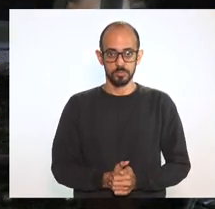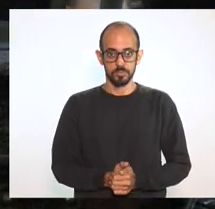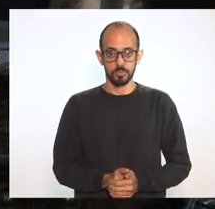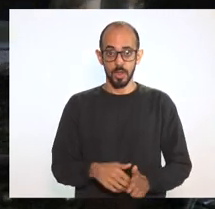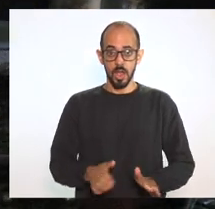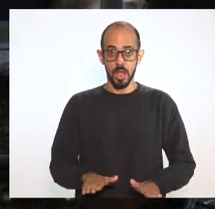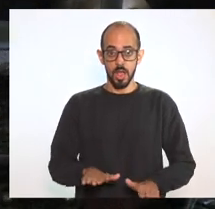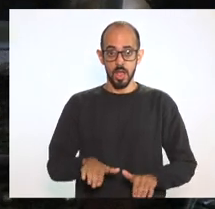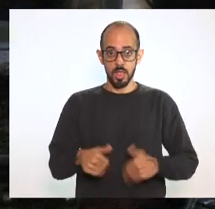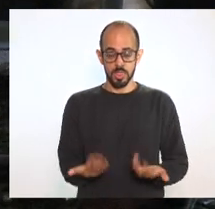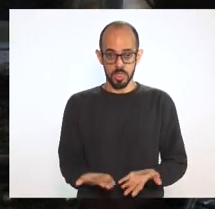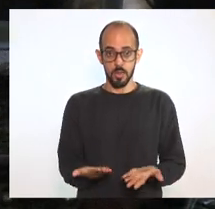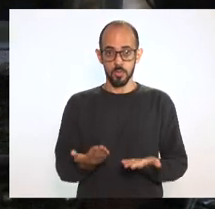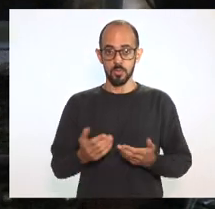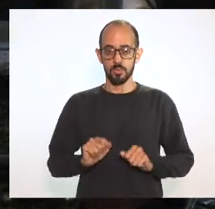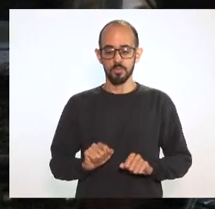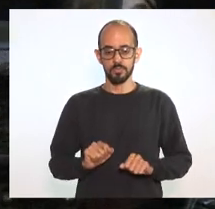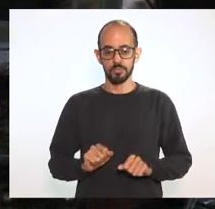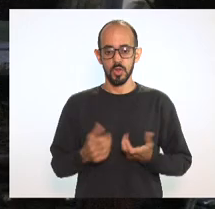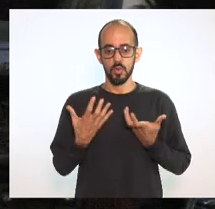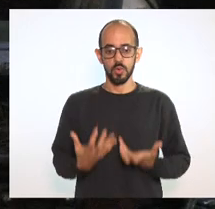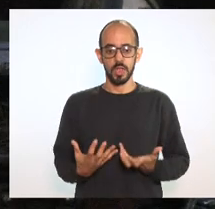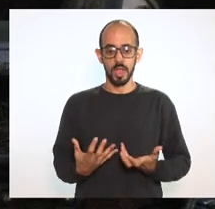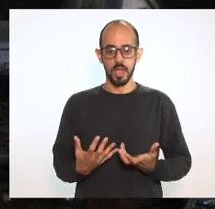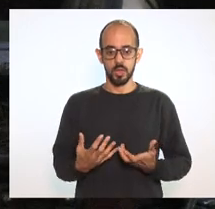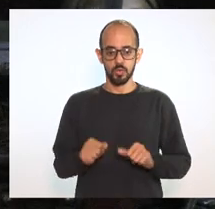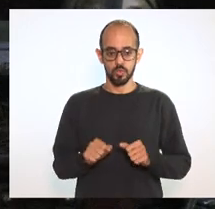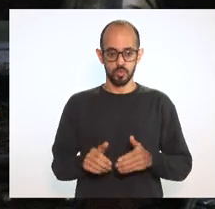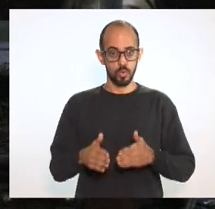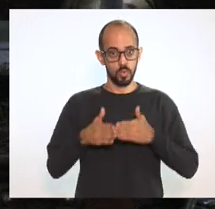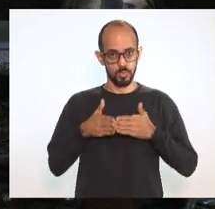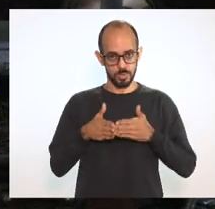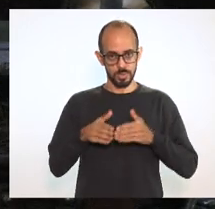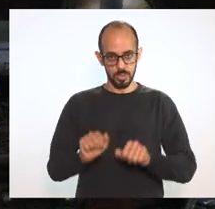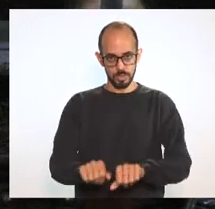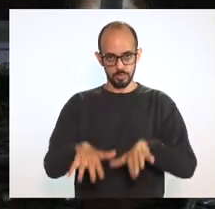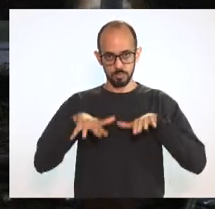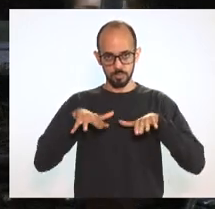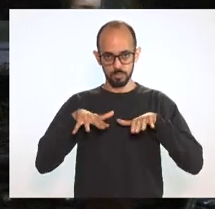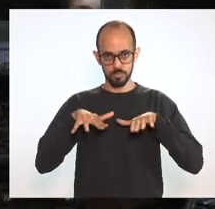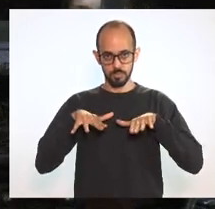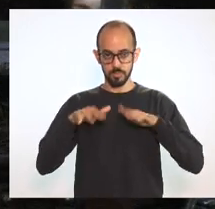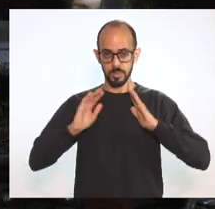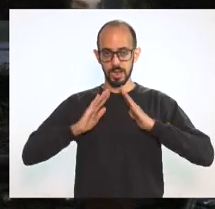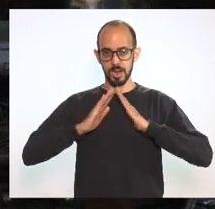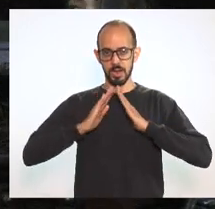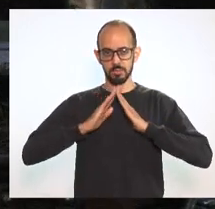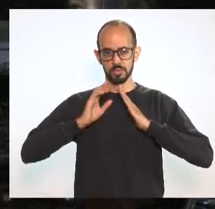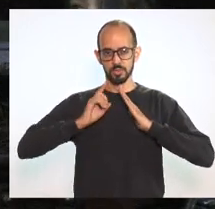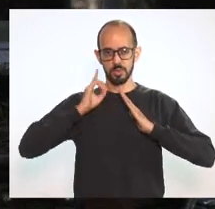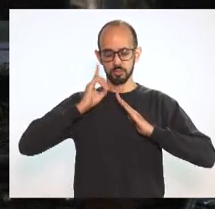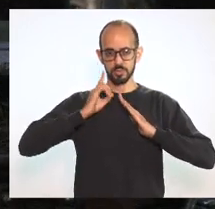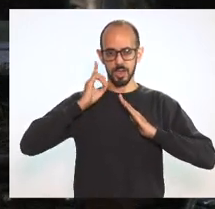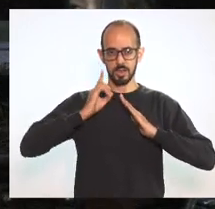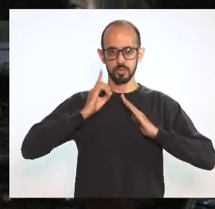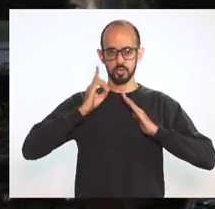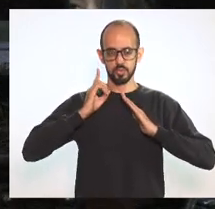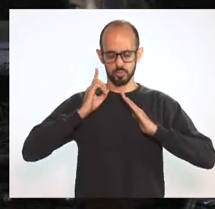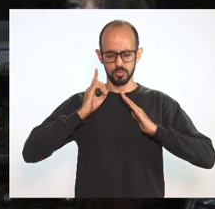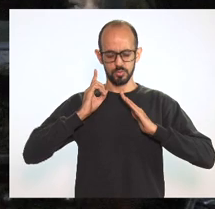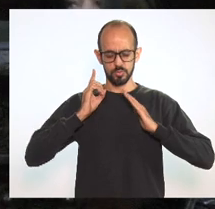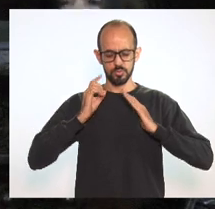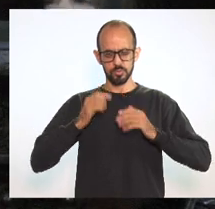Bem, eu queria, com a licença do plenário, fazer uma homenagem